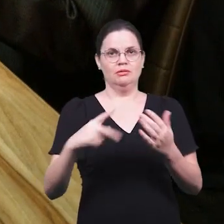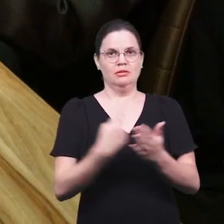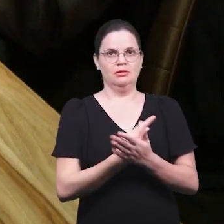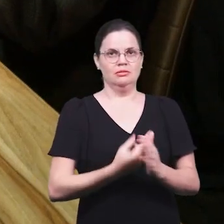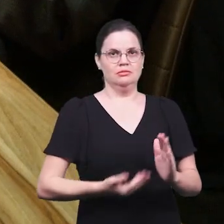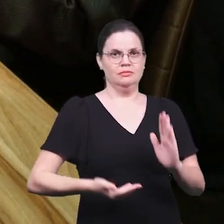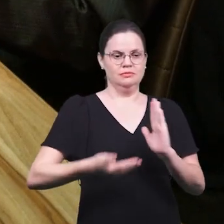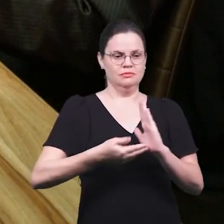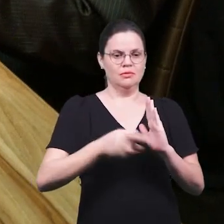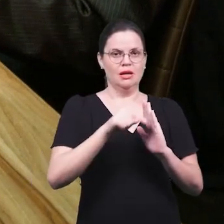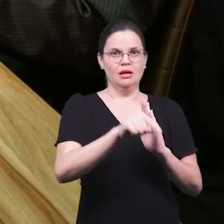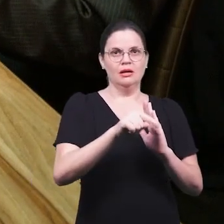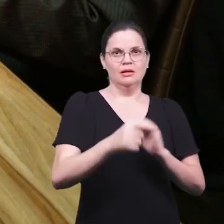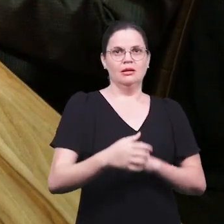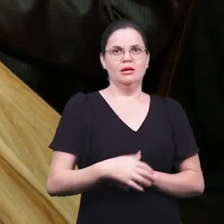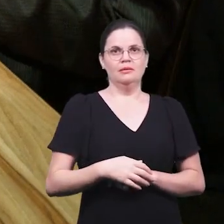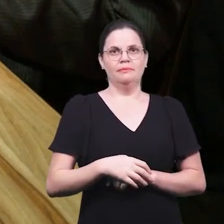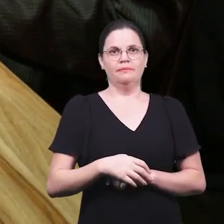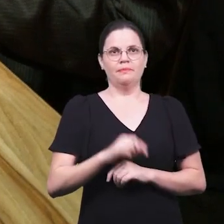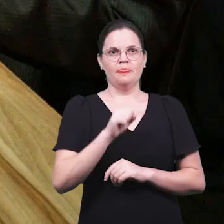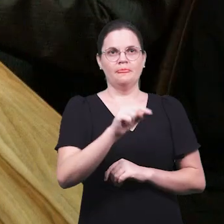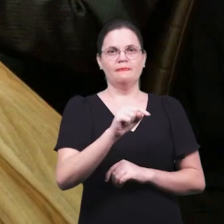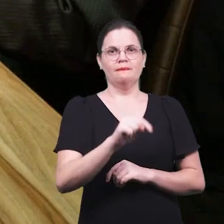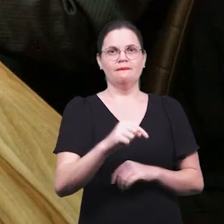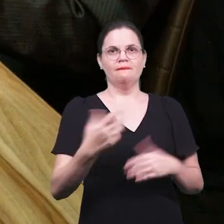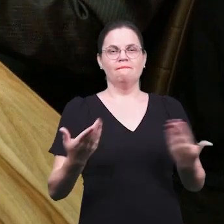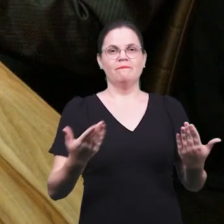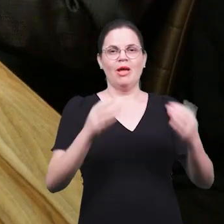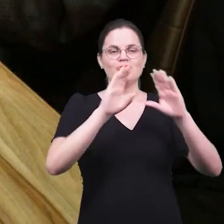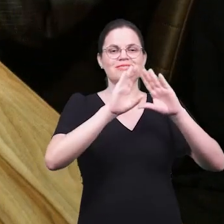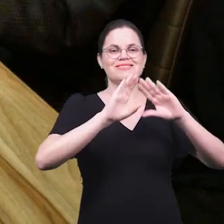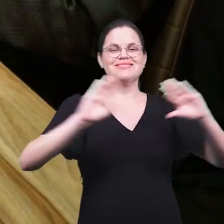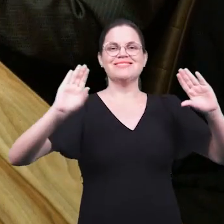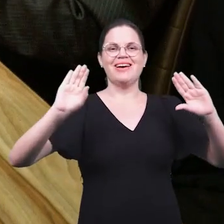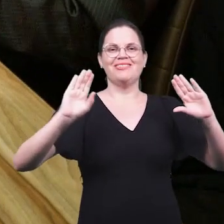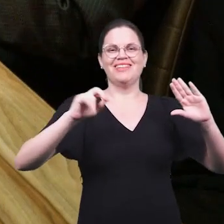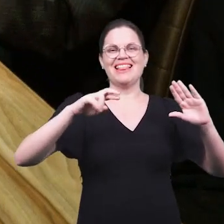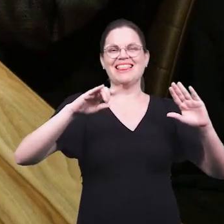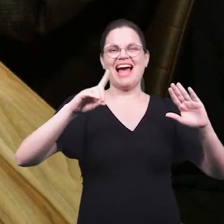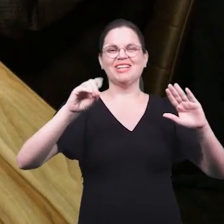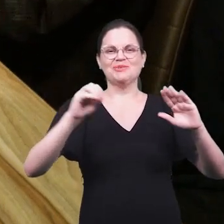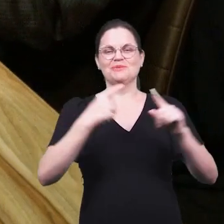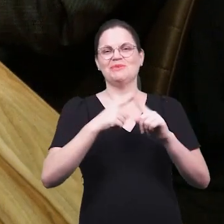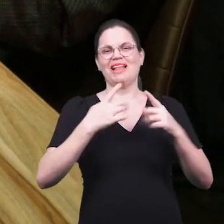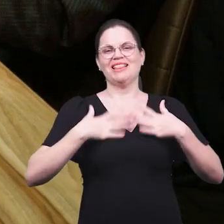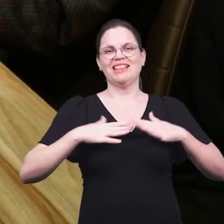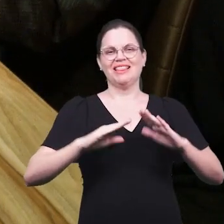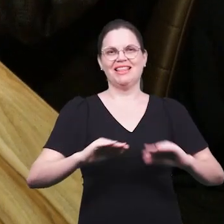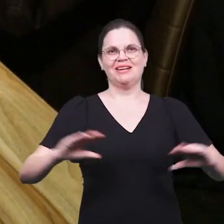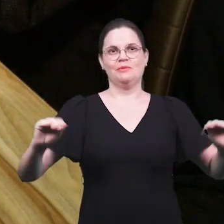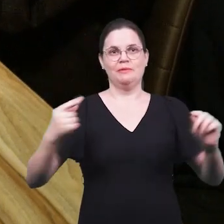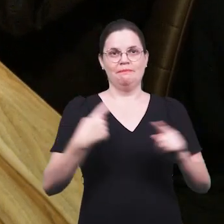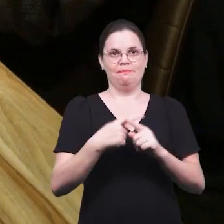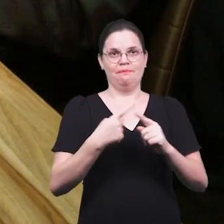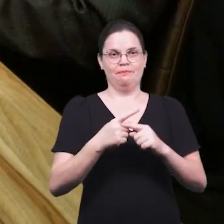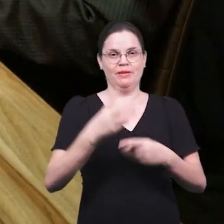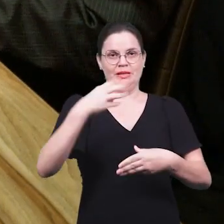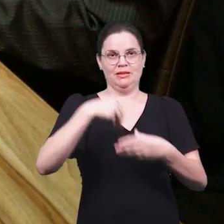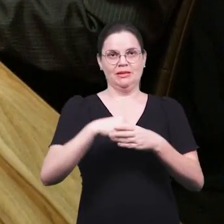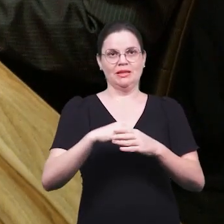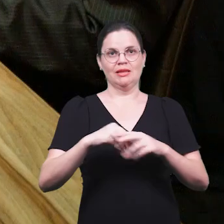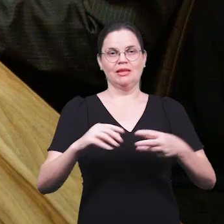o termo aposentar a caneta, né? Só aposenta a caneta, porque o Senado em Brasília, especialmente, é conhecido como... O Senado.